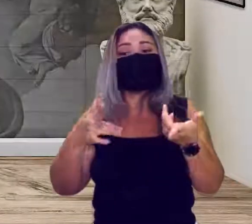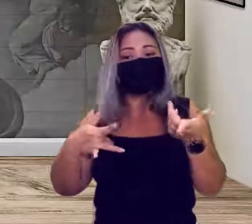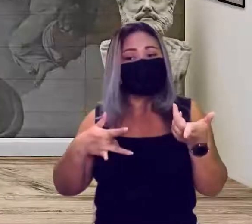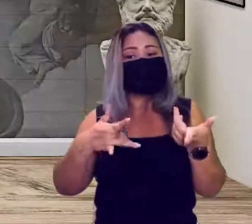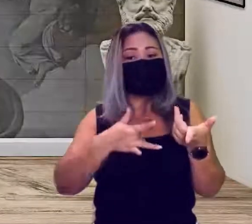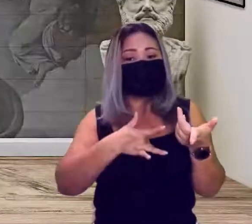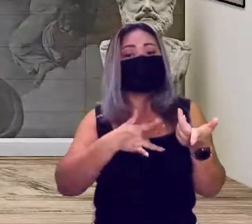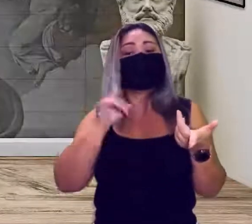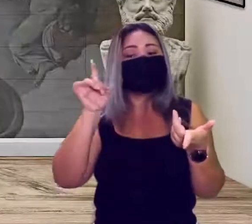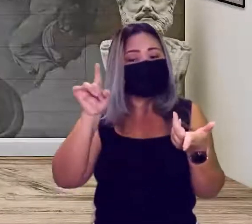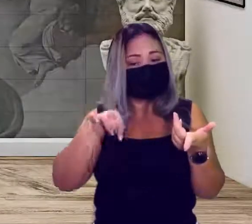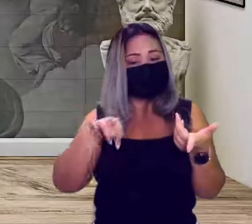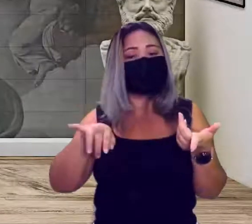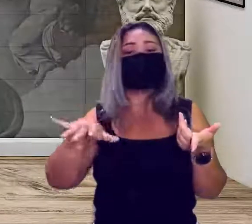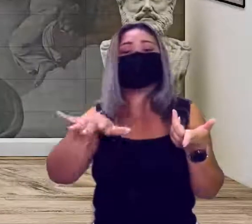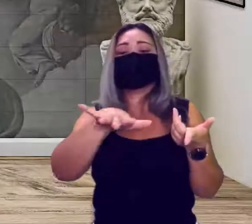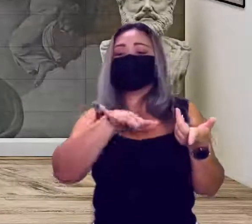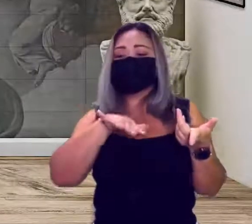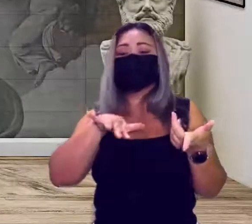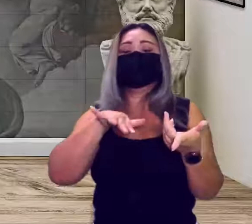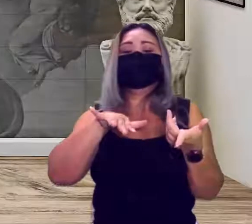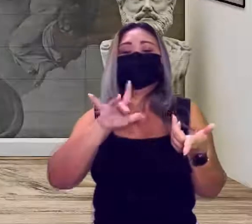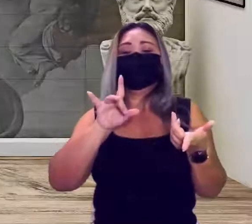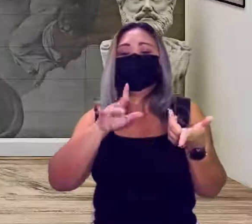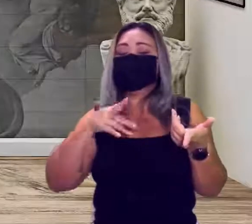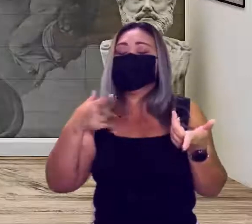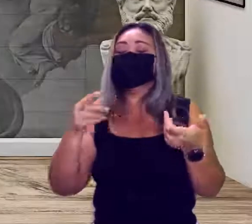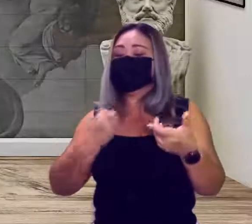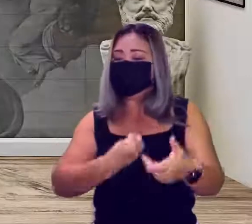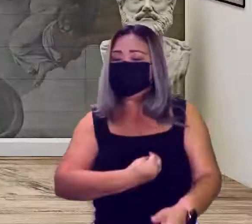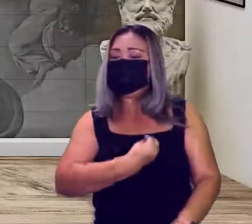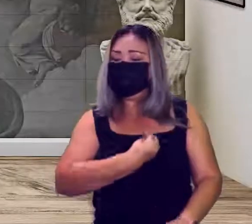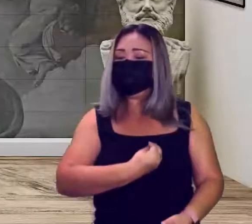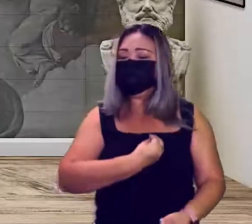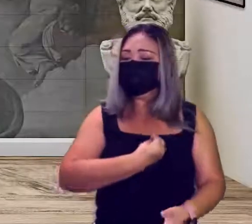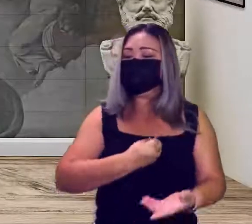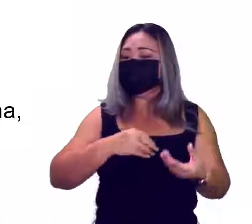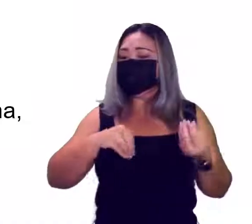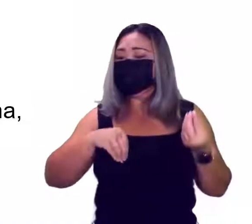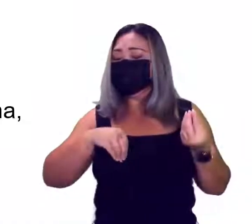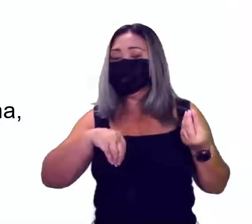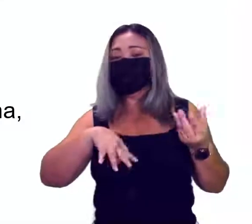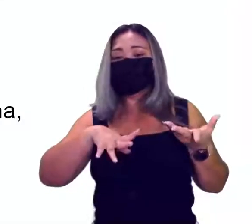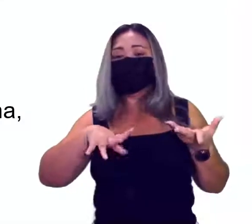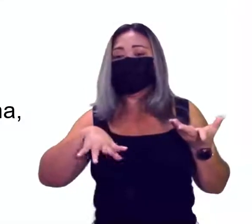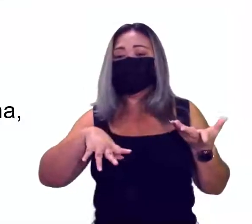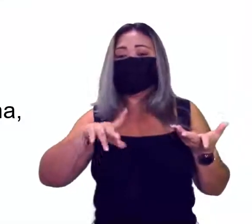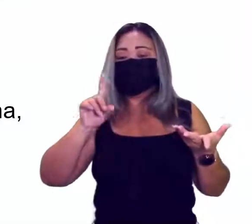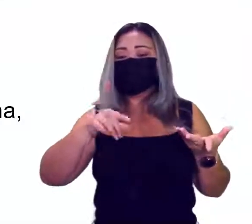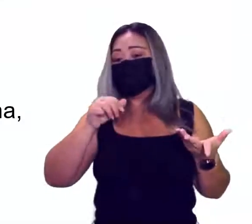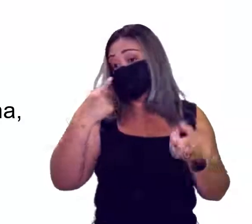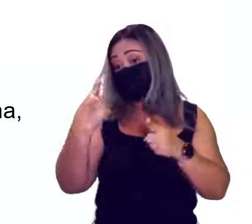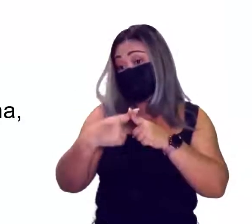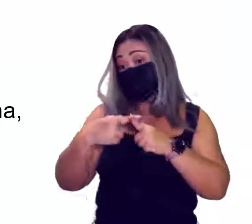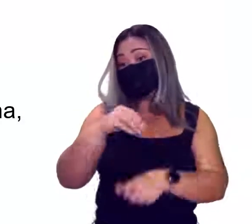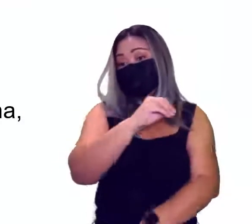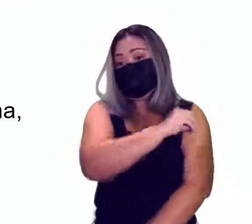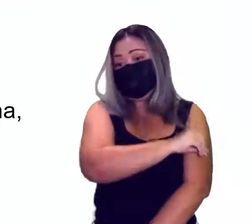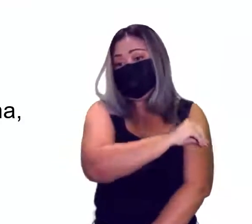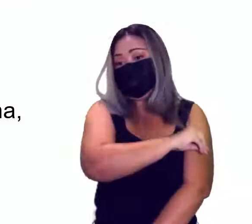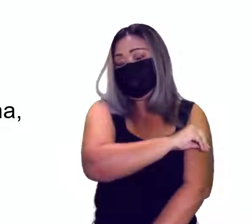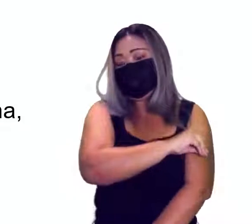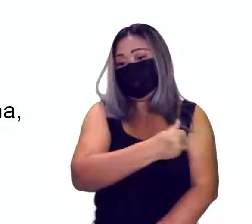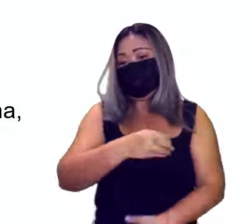se influencia, né, no âmbito de uma vida desregrada. Vamos lá? Porque o álcool, não é verdade?